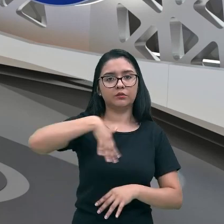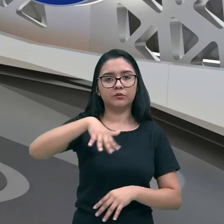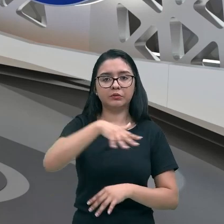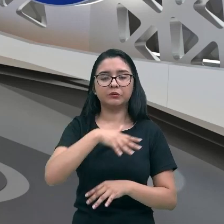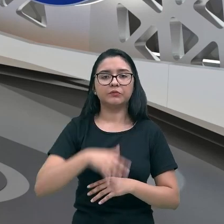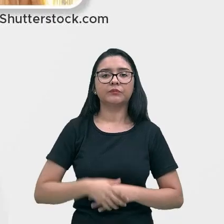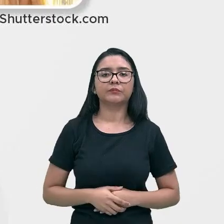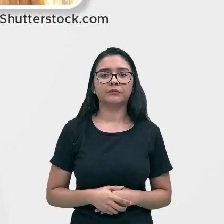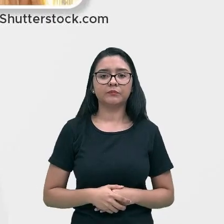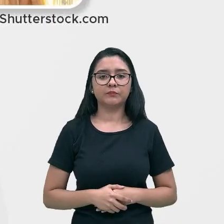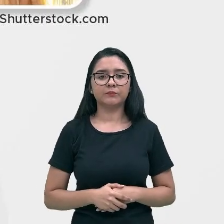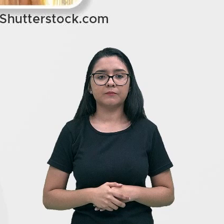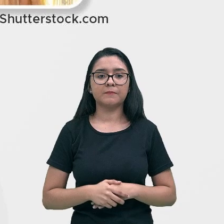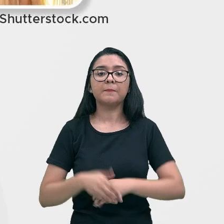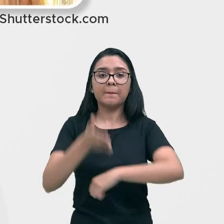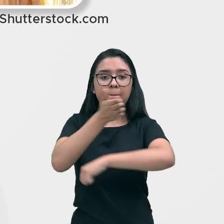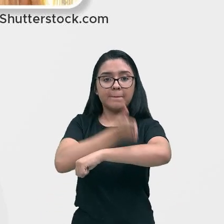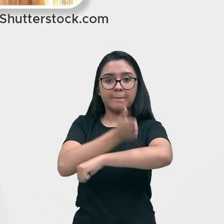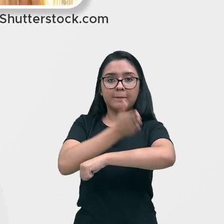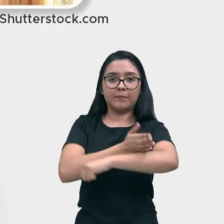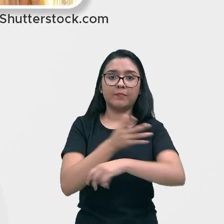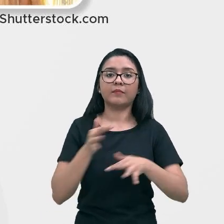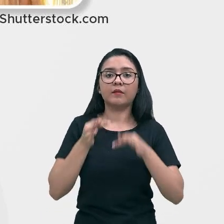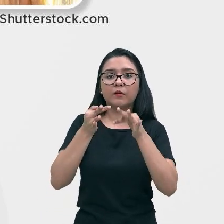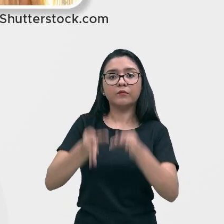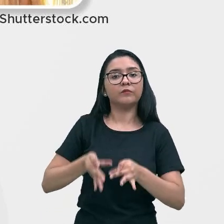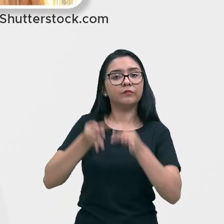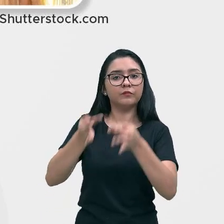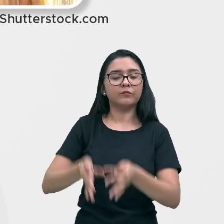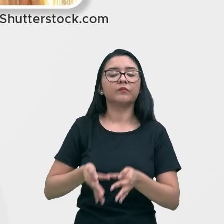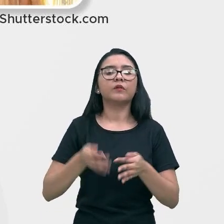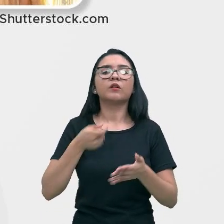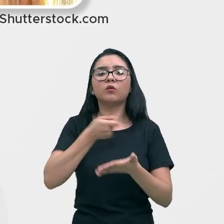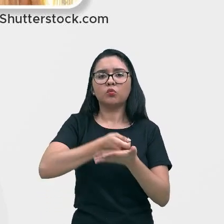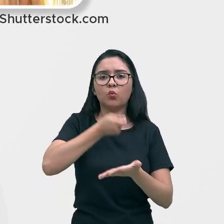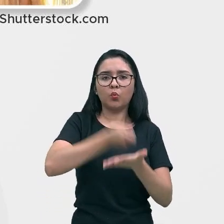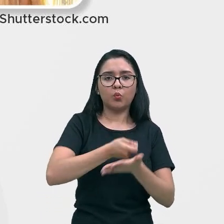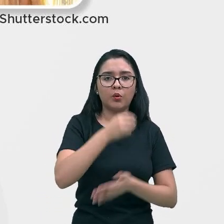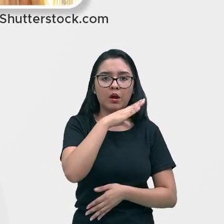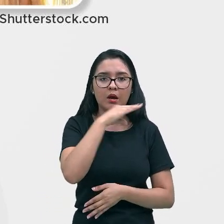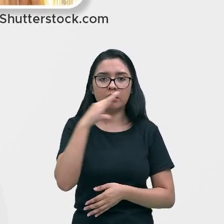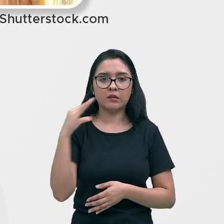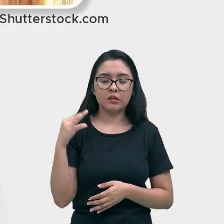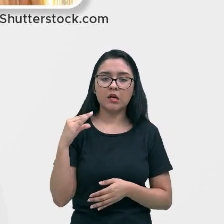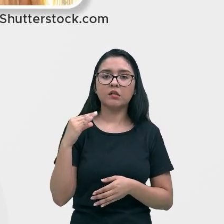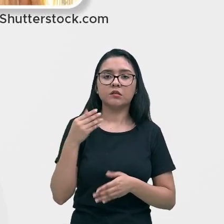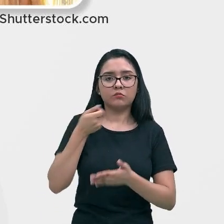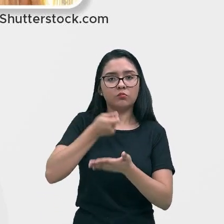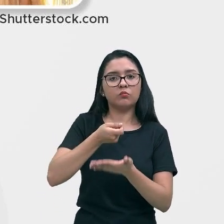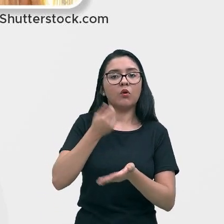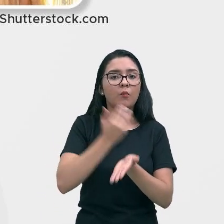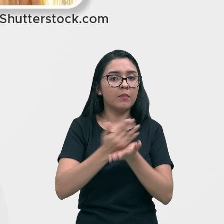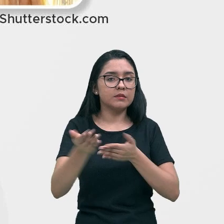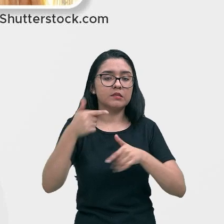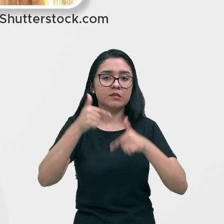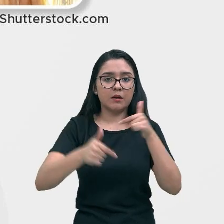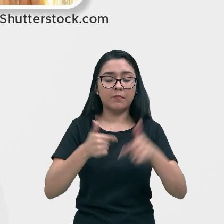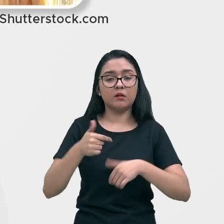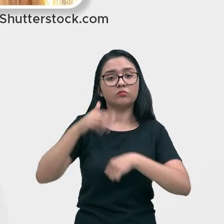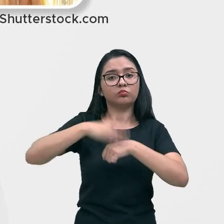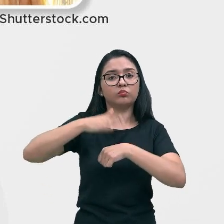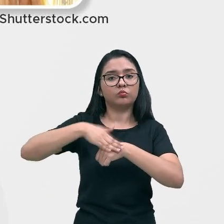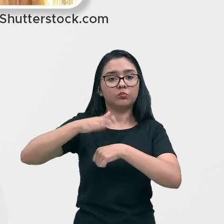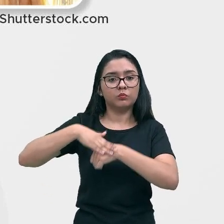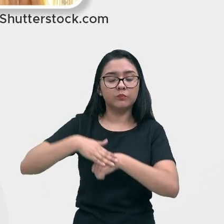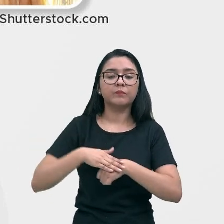Seguindo Vamos lá. adiante. Na Idade Média, o sistema feudal exigia que as crianças trabalhassem assim que desenvolvesse autonomia, sendo